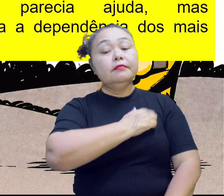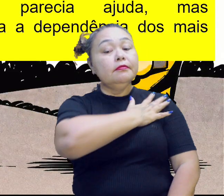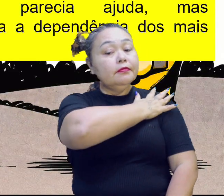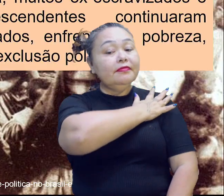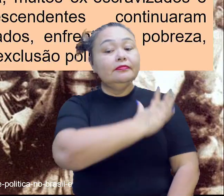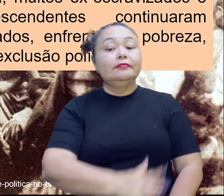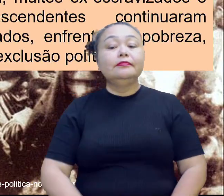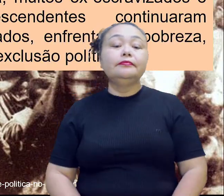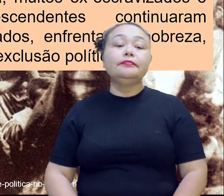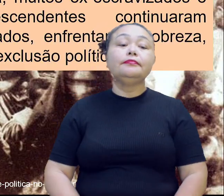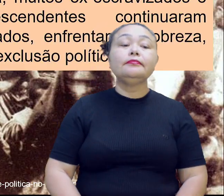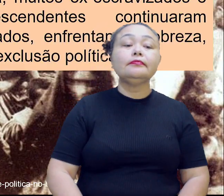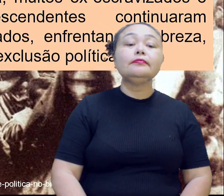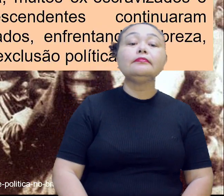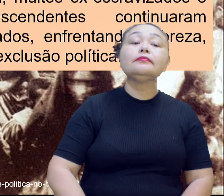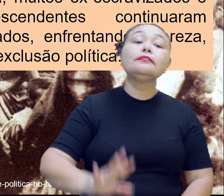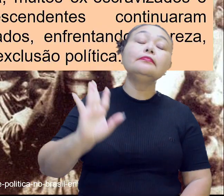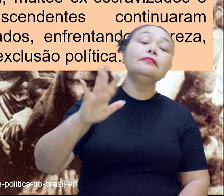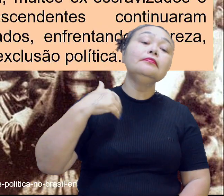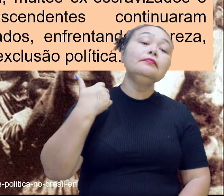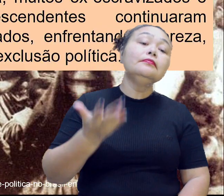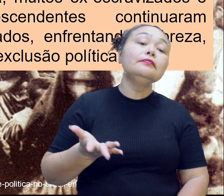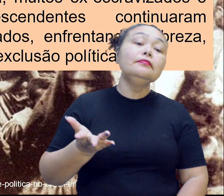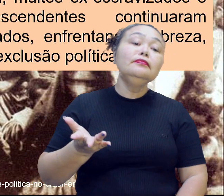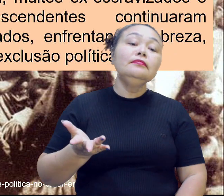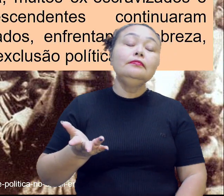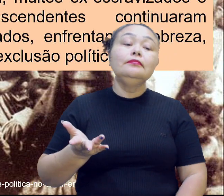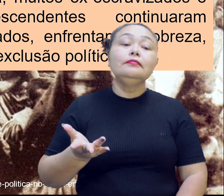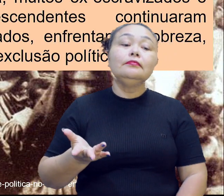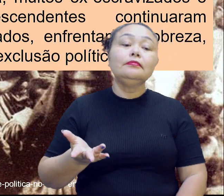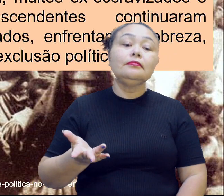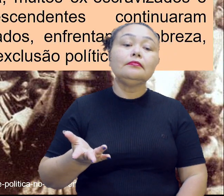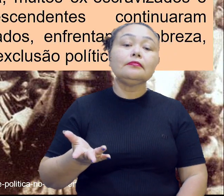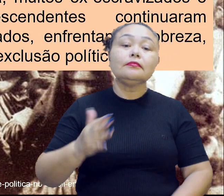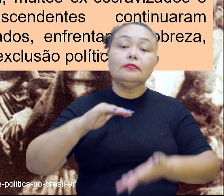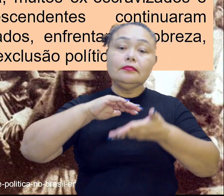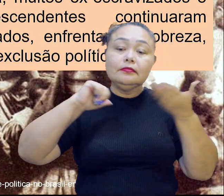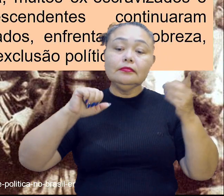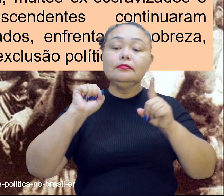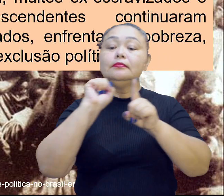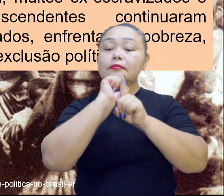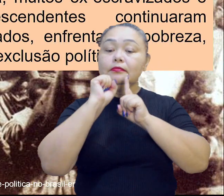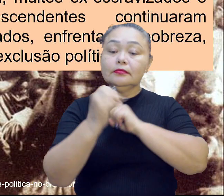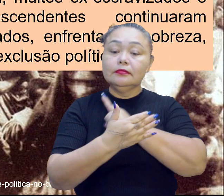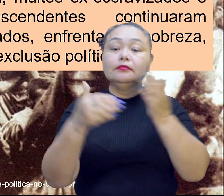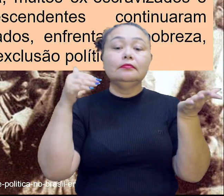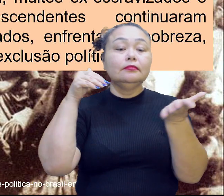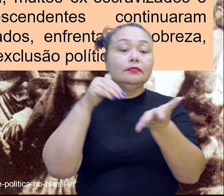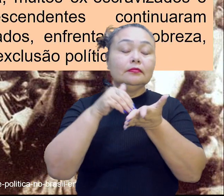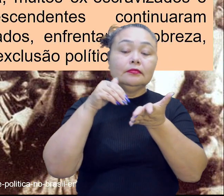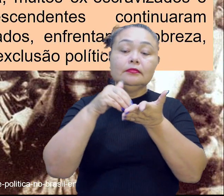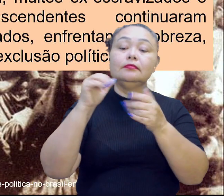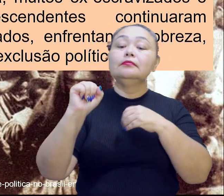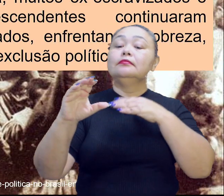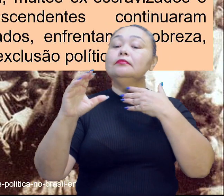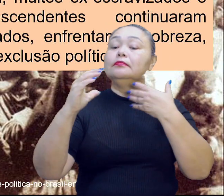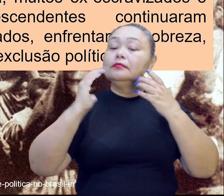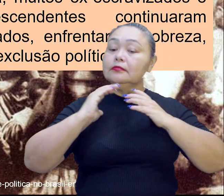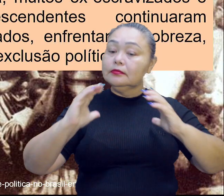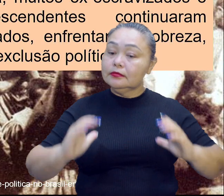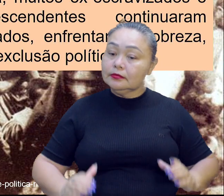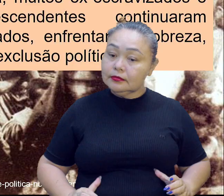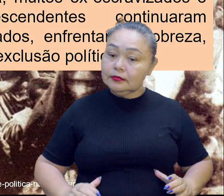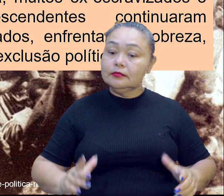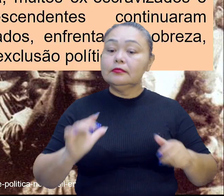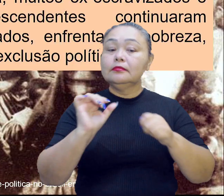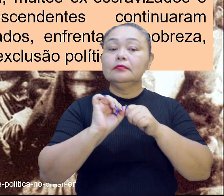Vamos continuar. E aí, exclusão social, limites da cidadania republicana.